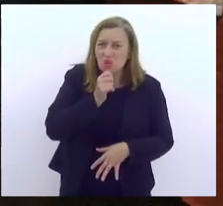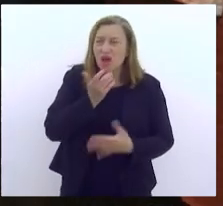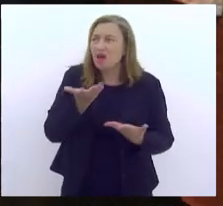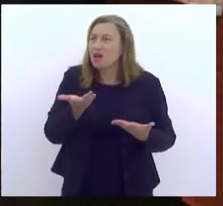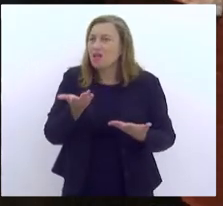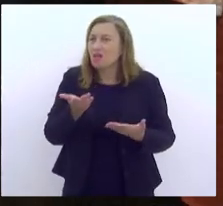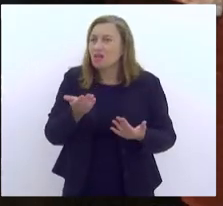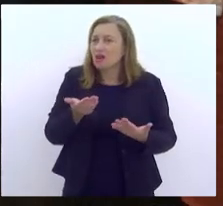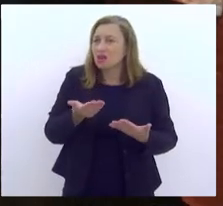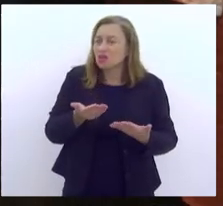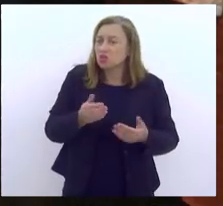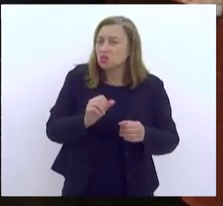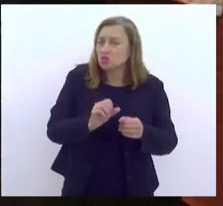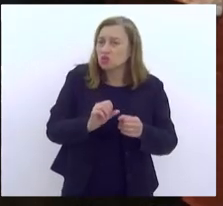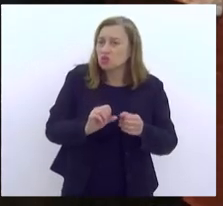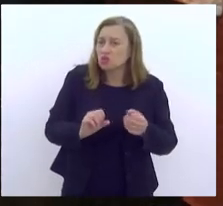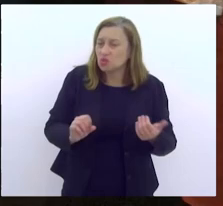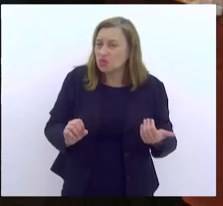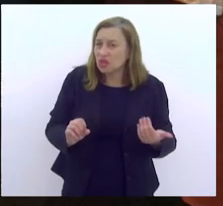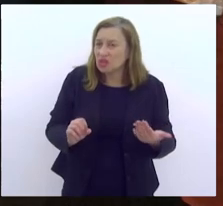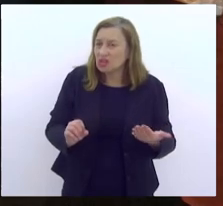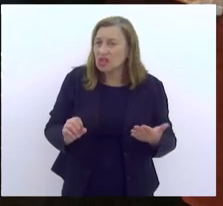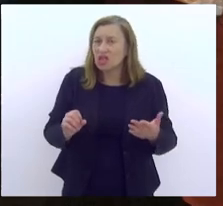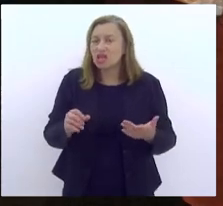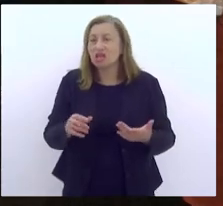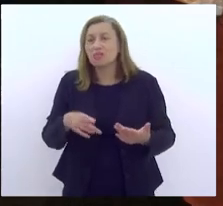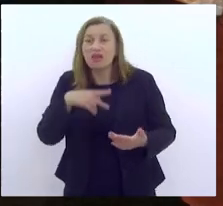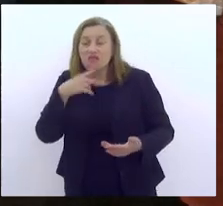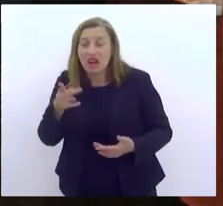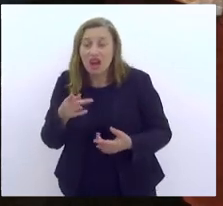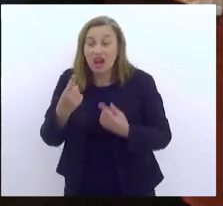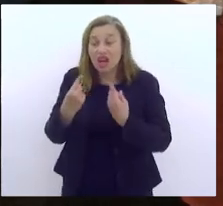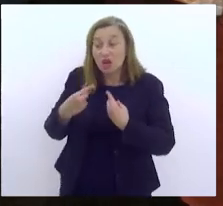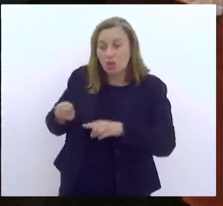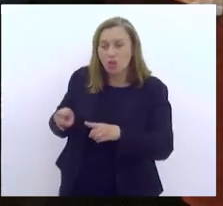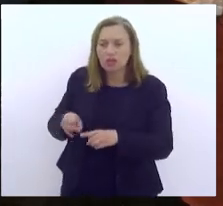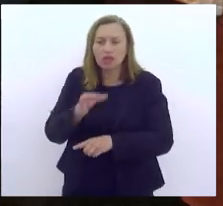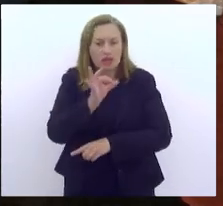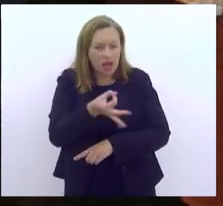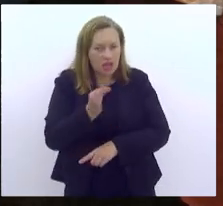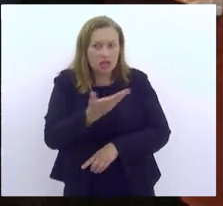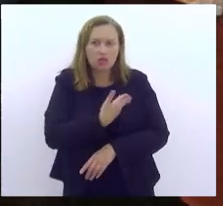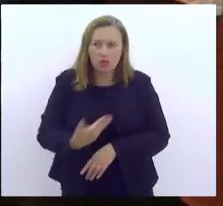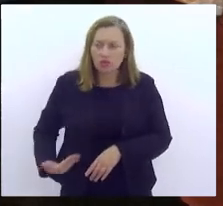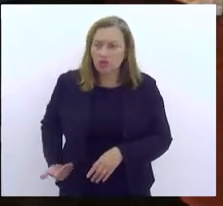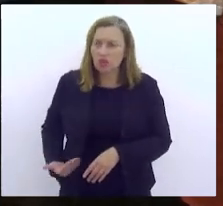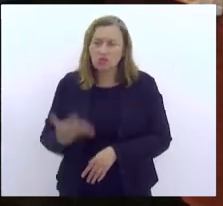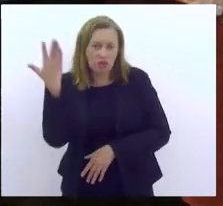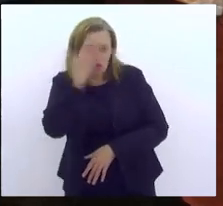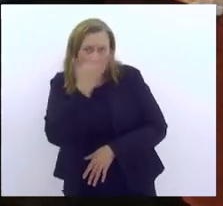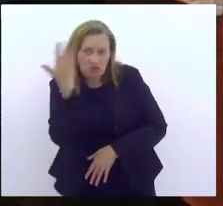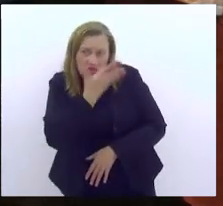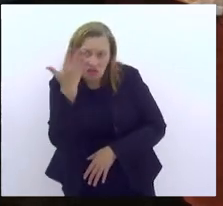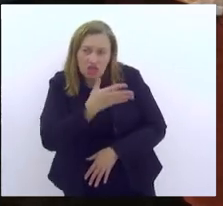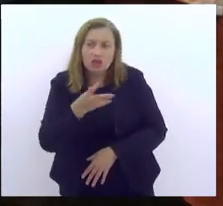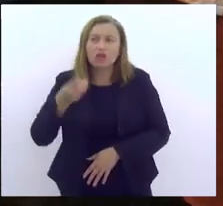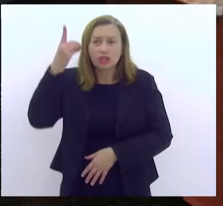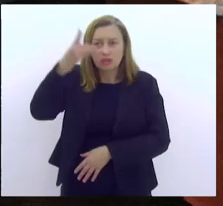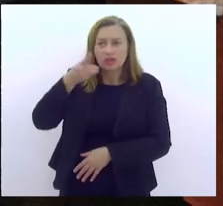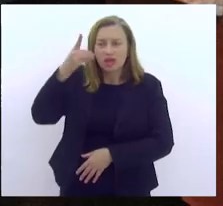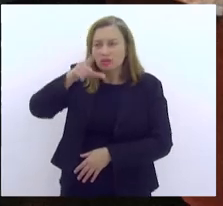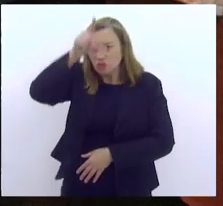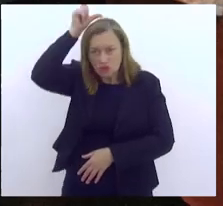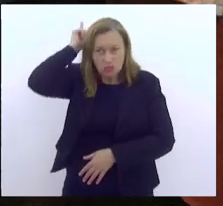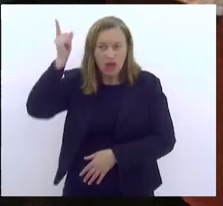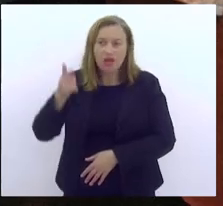fazer qualquer gesto, para questionar, e é legítimo ao governador. Como eu também não vejo, como disse aqui o deputado